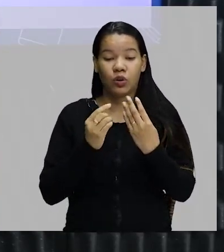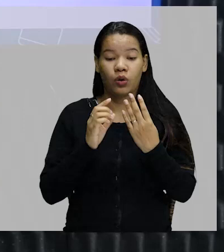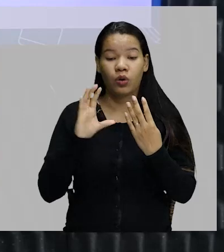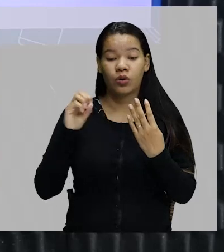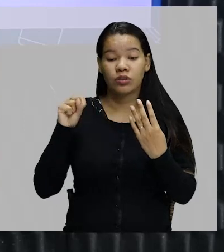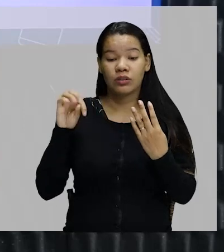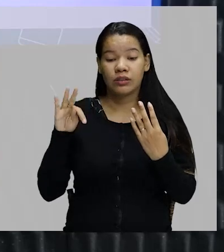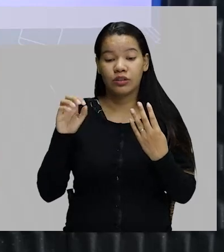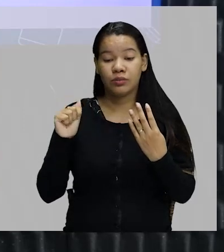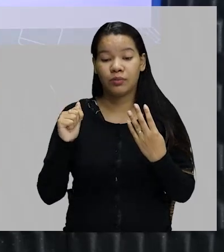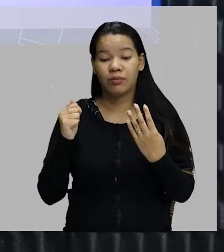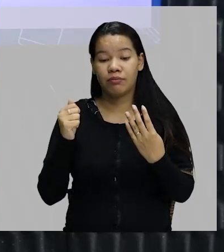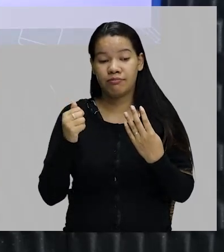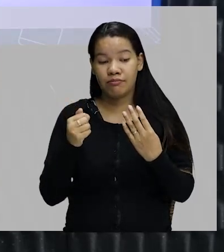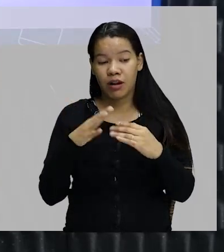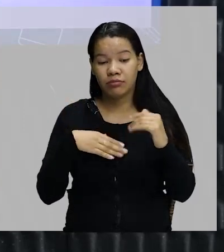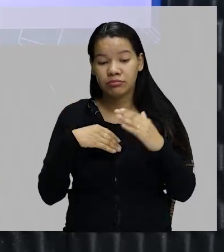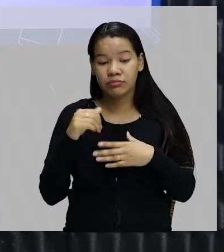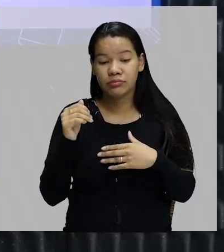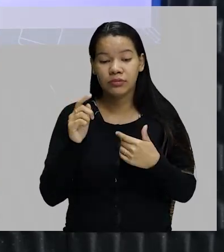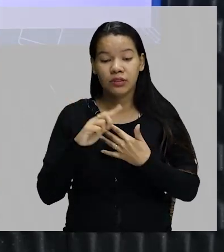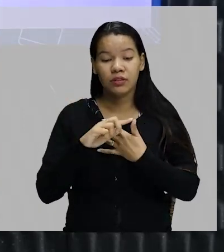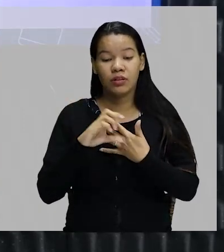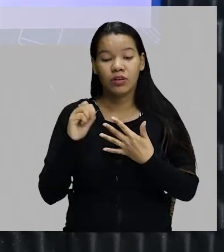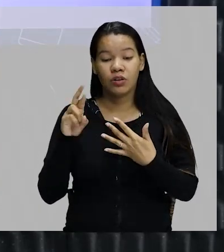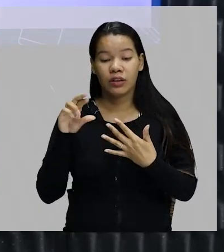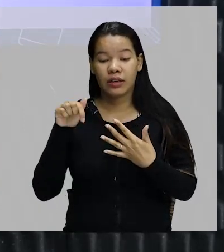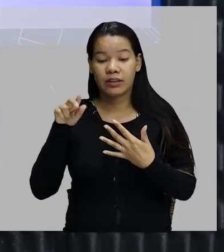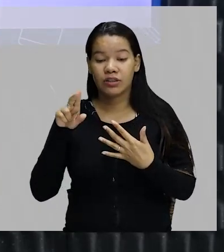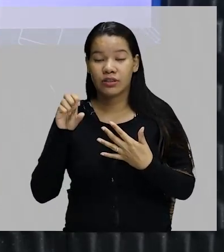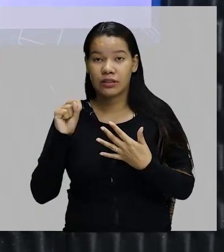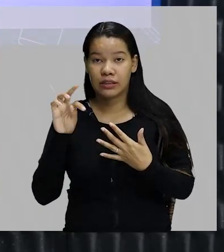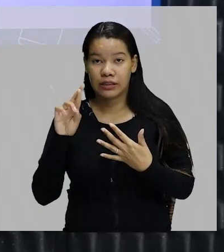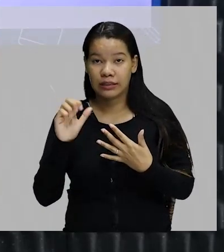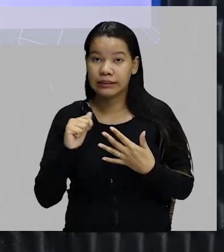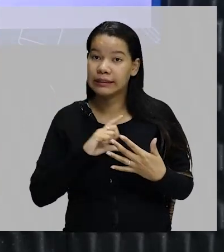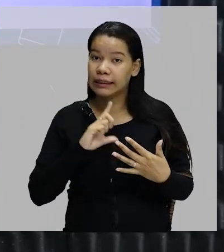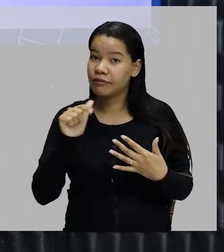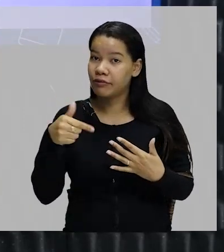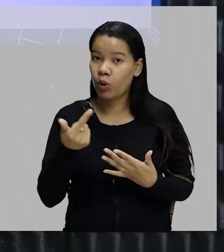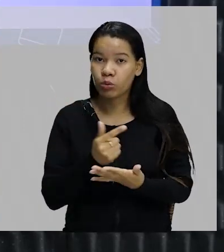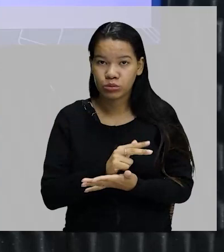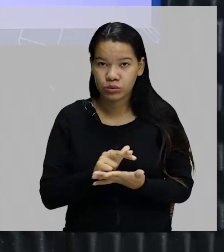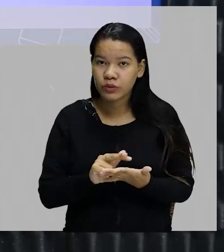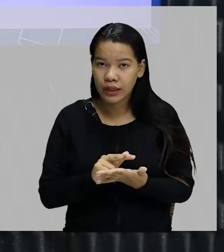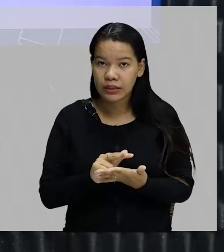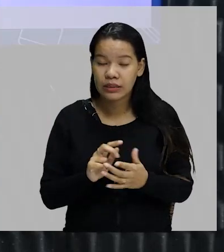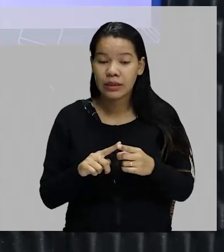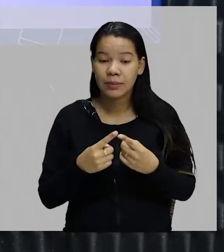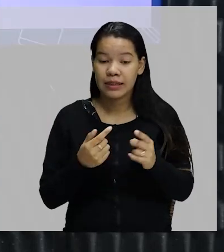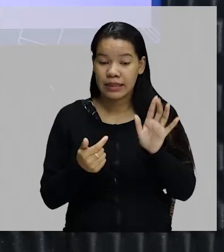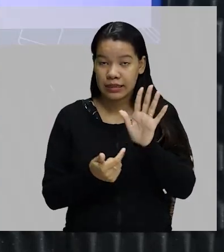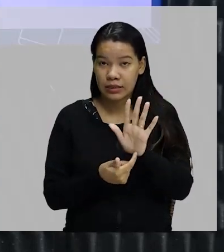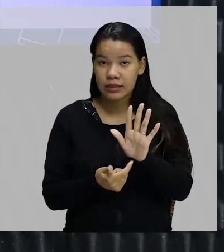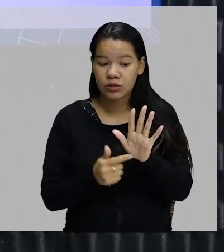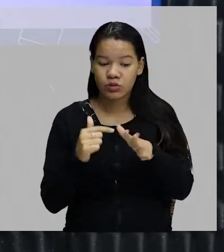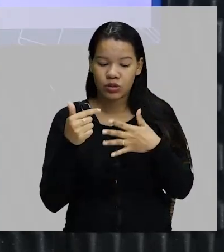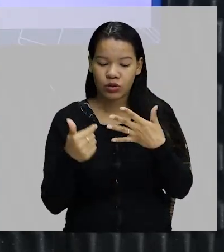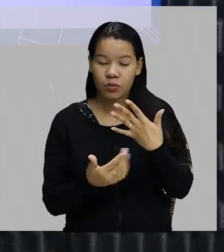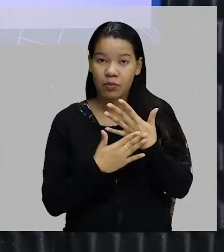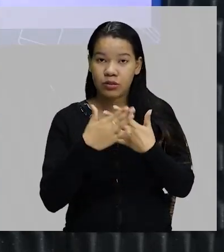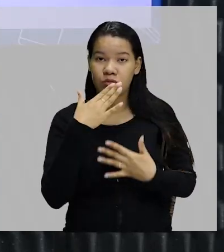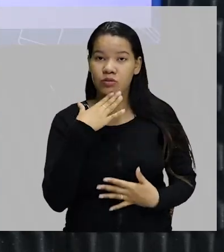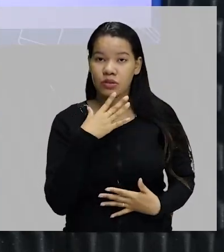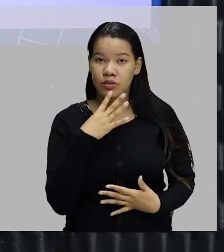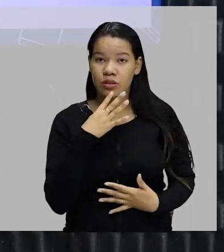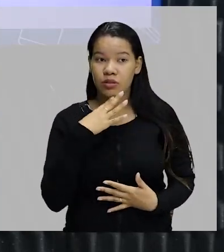sotaques? Existem outros sotaques, mas esses são os mais conhecidos, tá? Não estou limitando apenas aos 5 sotaques. Quais são os